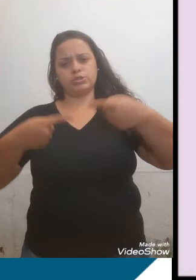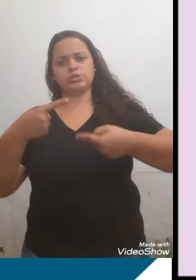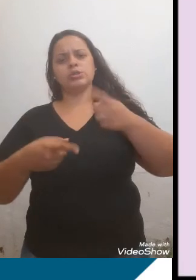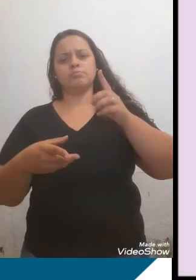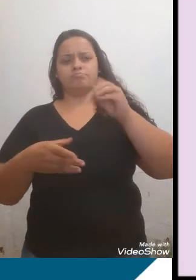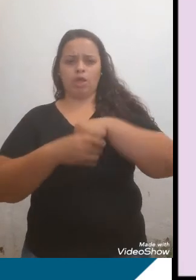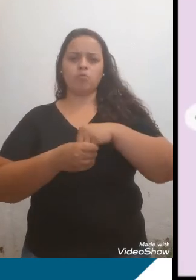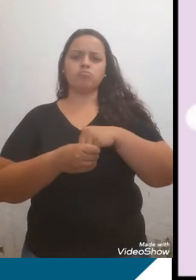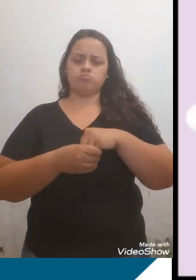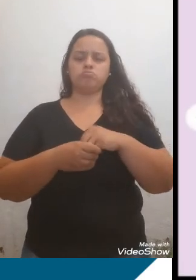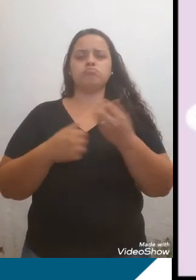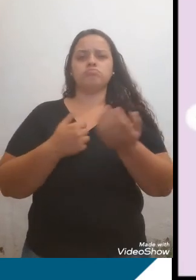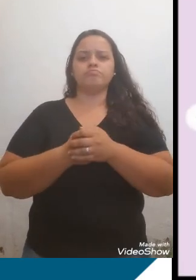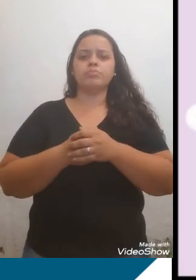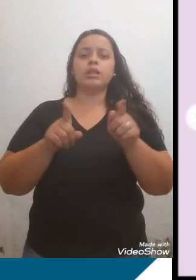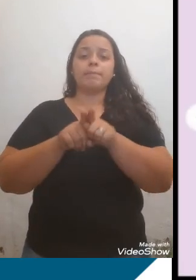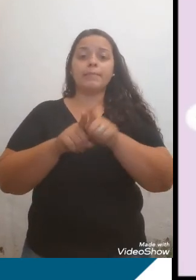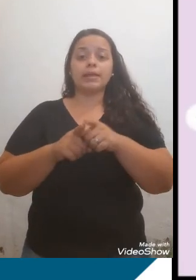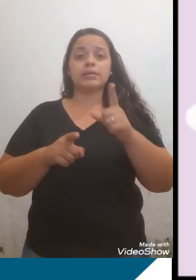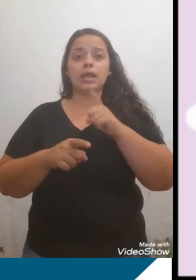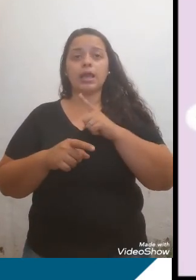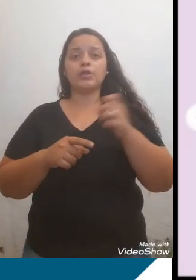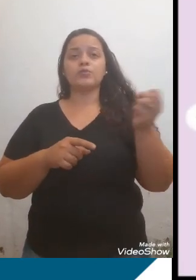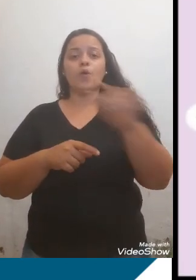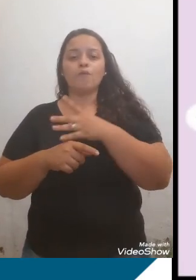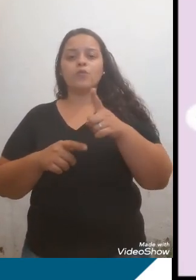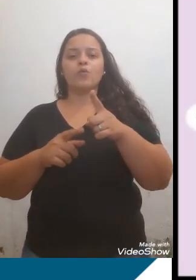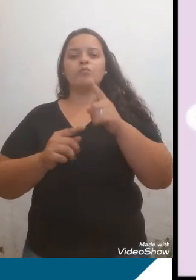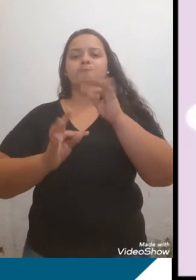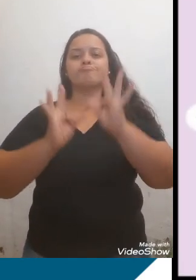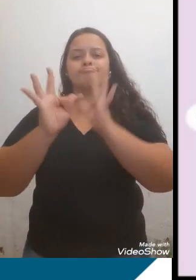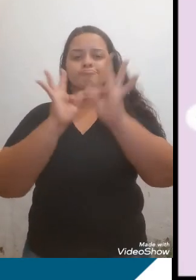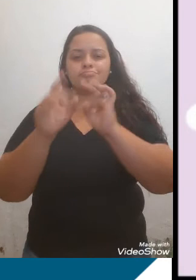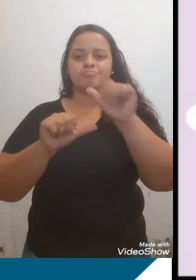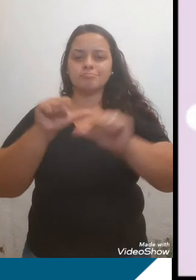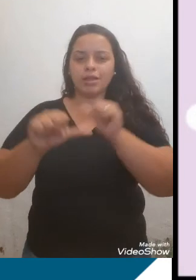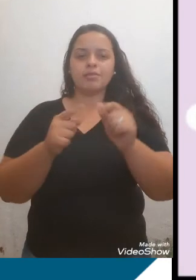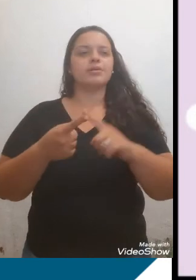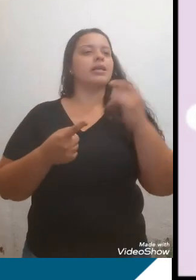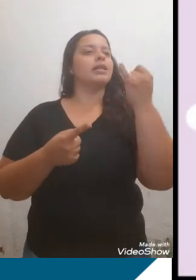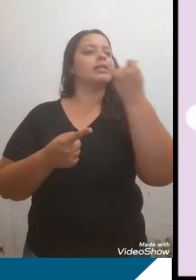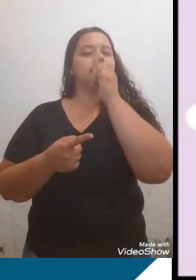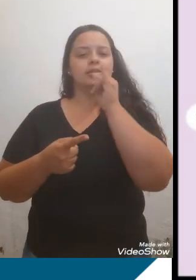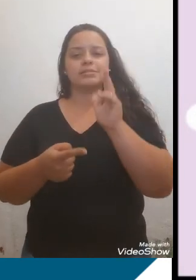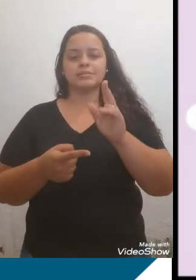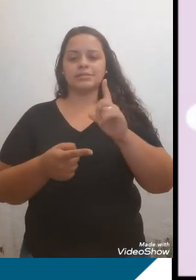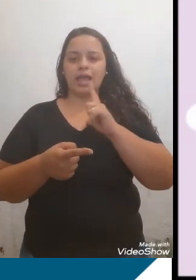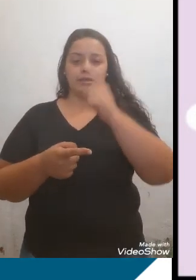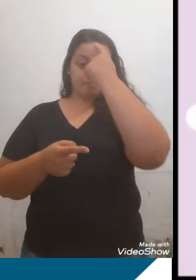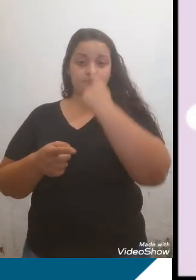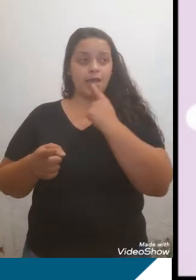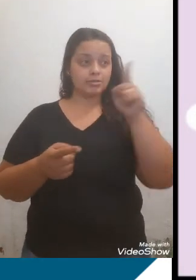dentro desse universo. Bom, nós também temos grandes inovações tecnológicas, tal como a eletricidade, que está